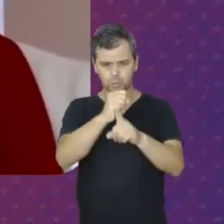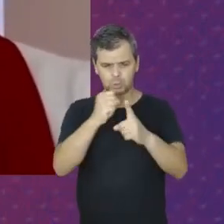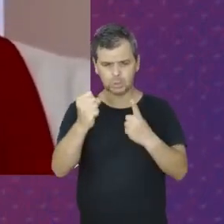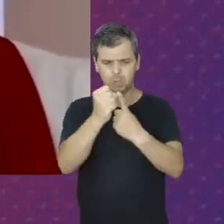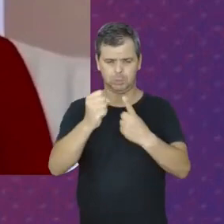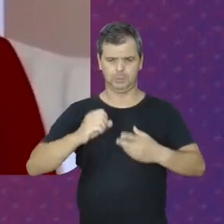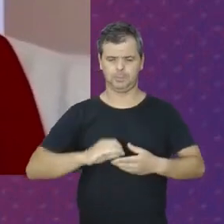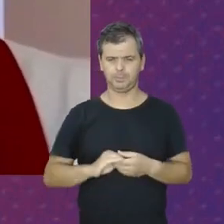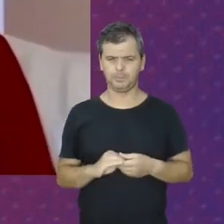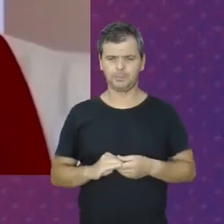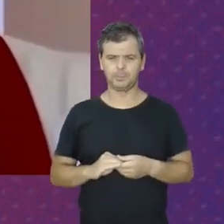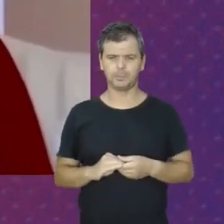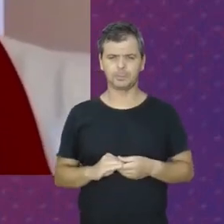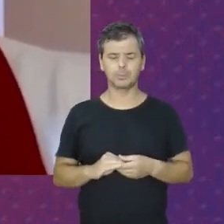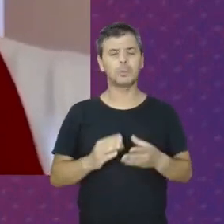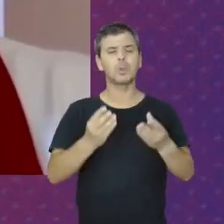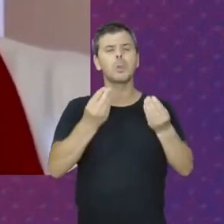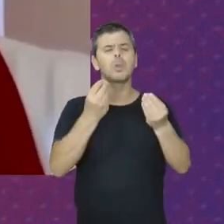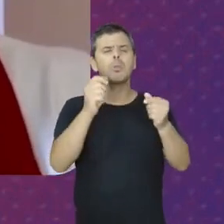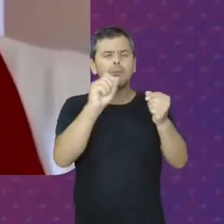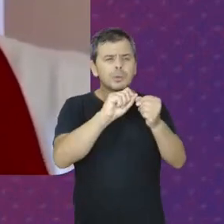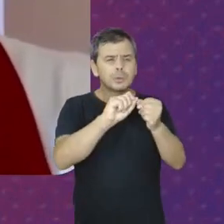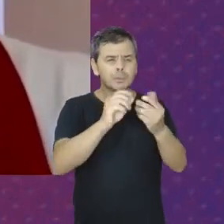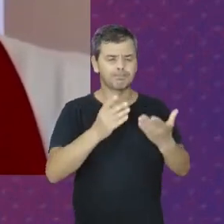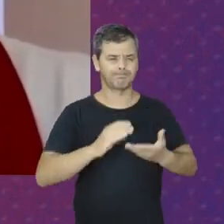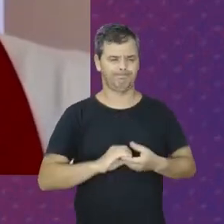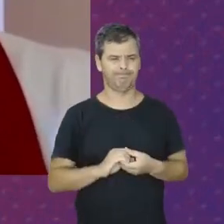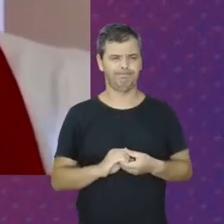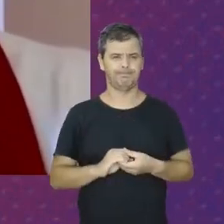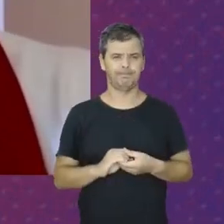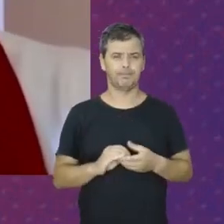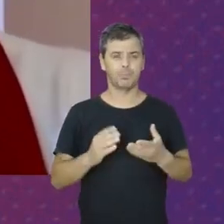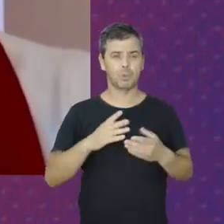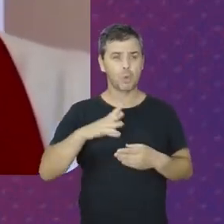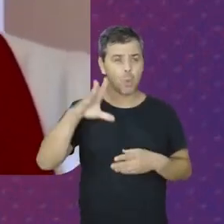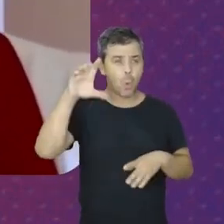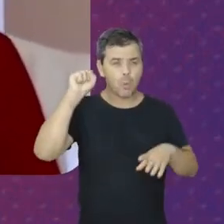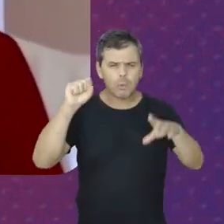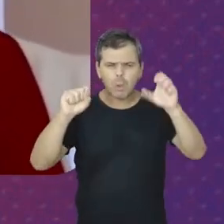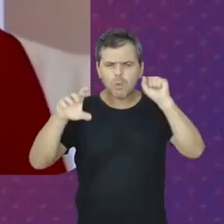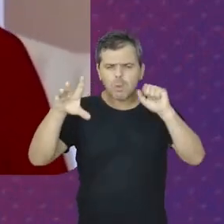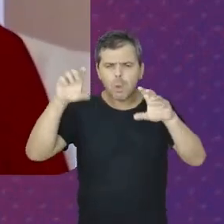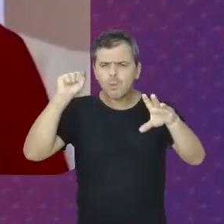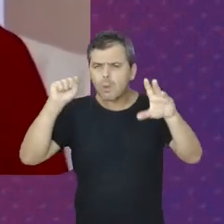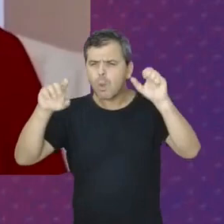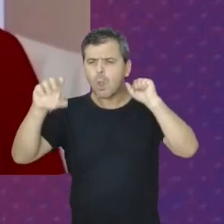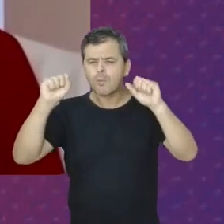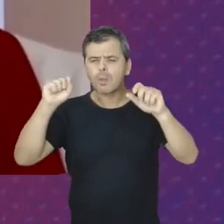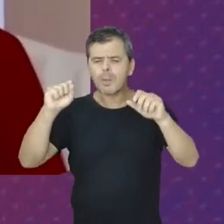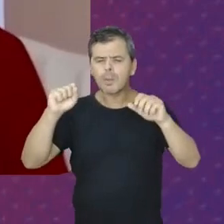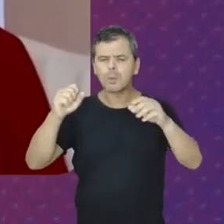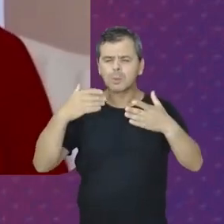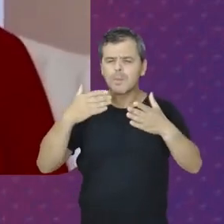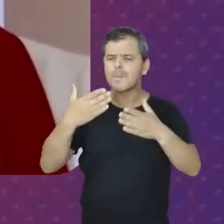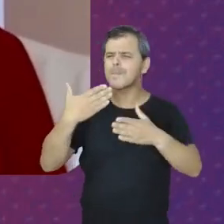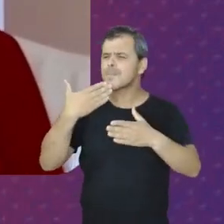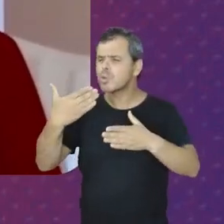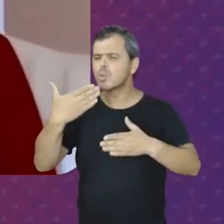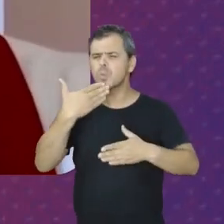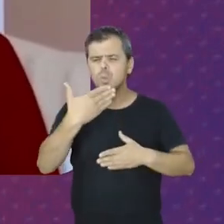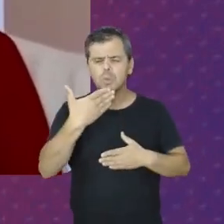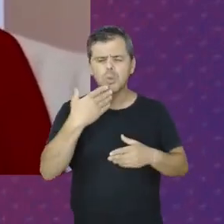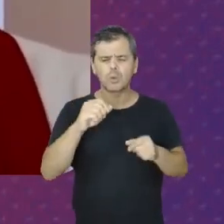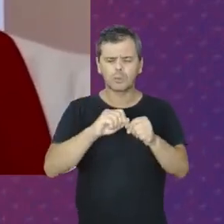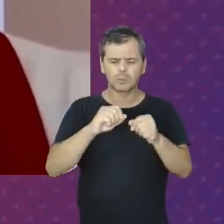sociedade. E como fazer isso? Quer dizer, ouvir todos os clamores que nós temos